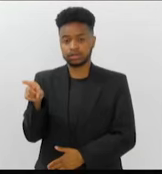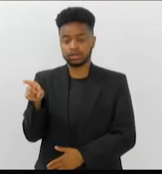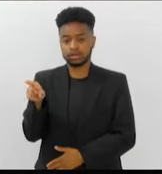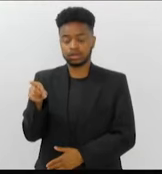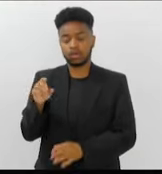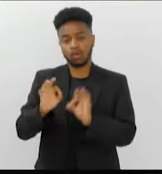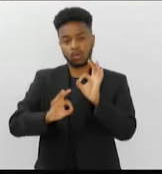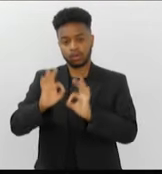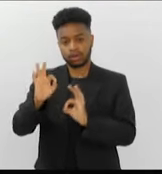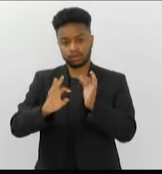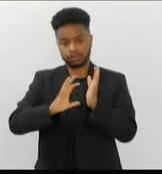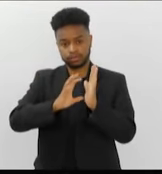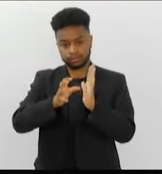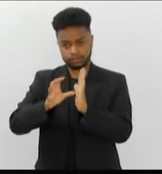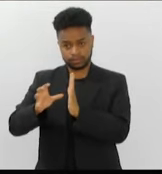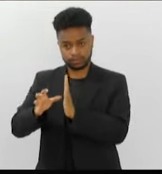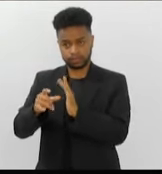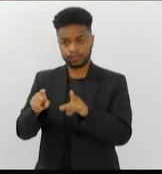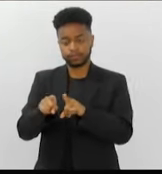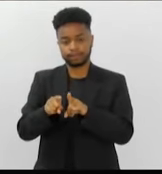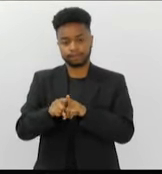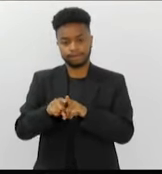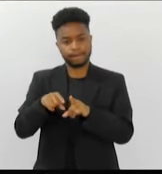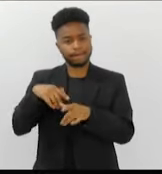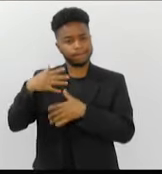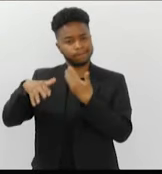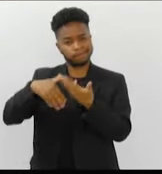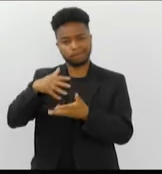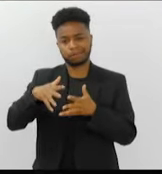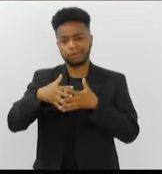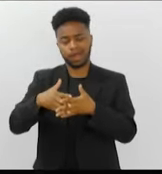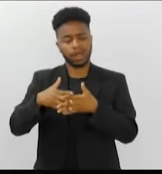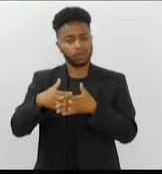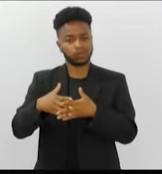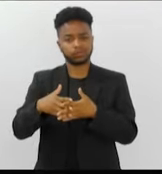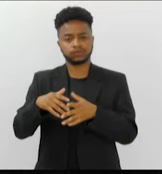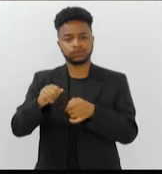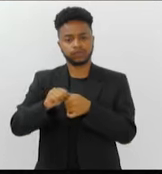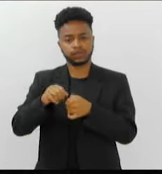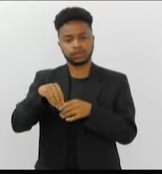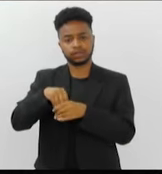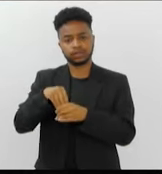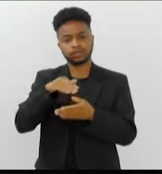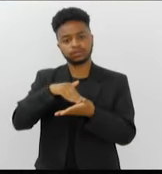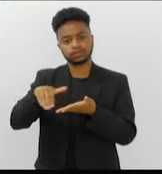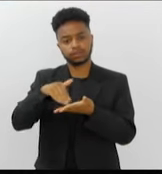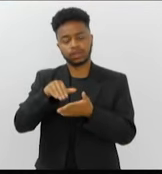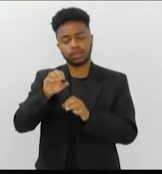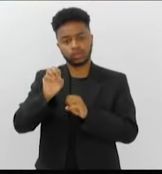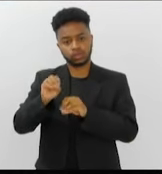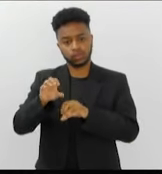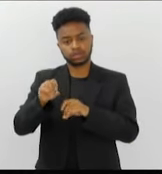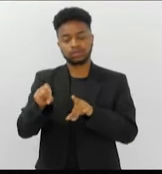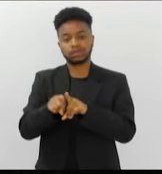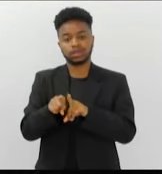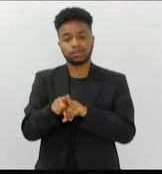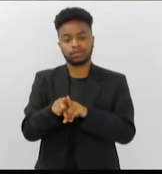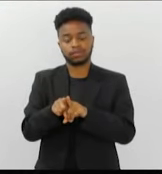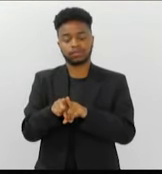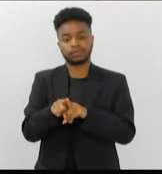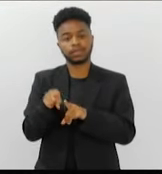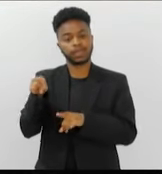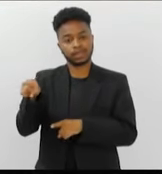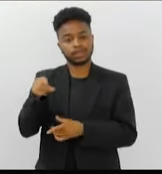os partidos e fazer uma desordem na Secretaria de Educação, ele é